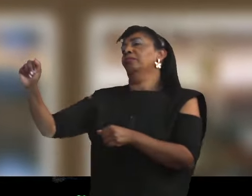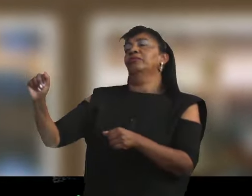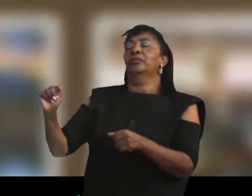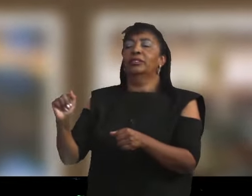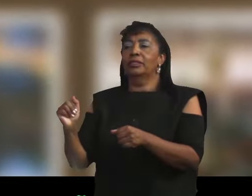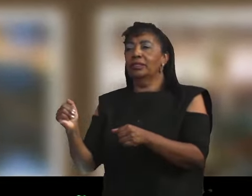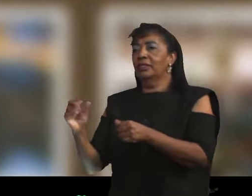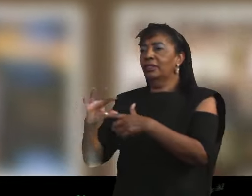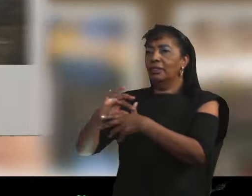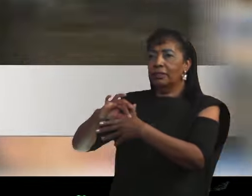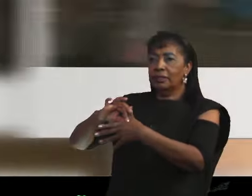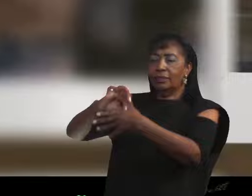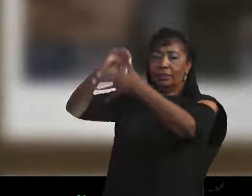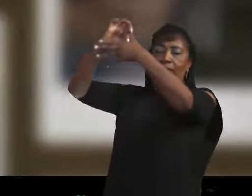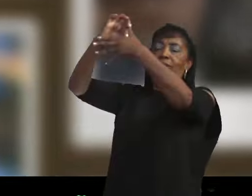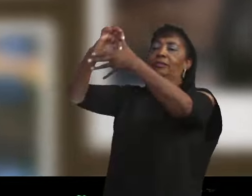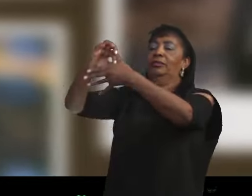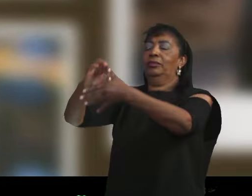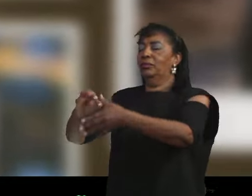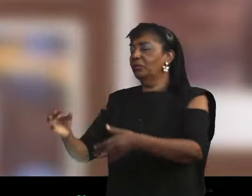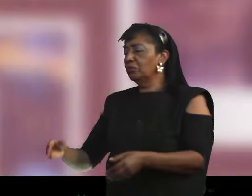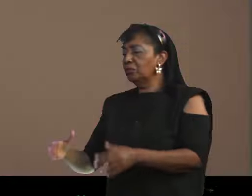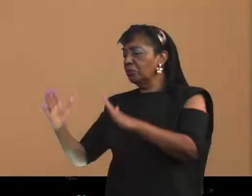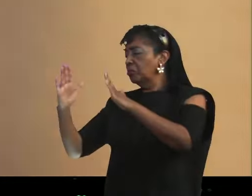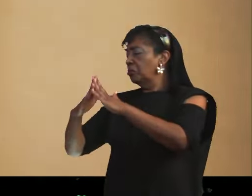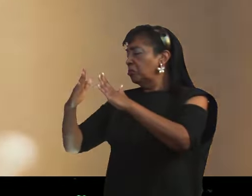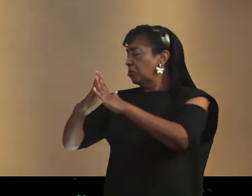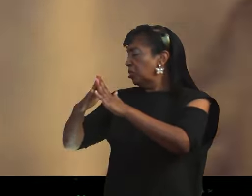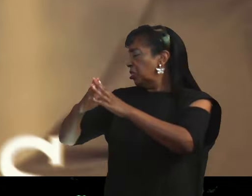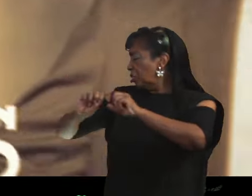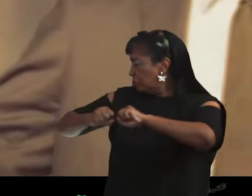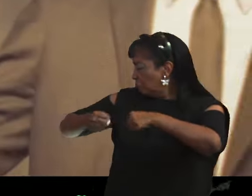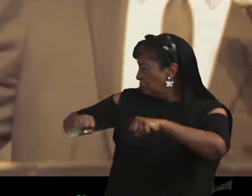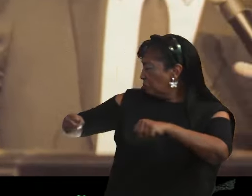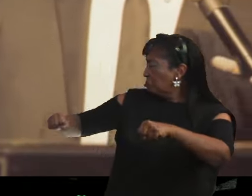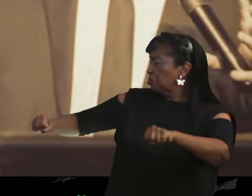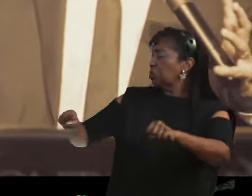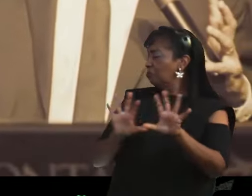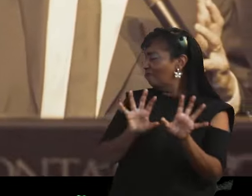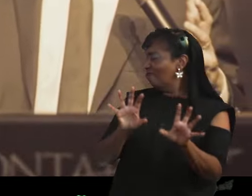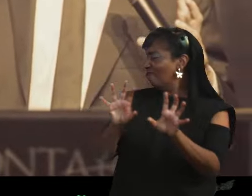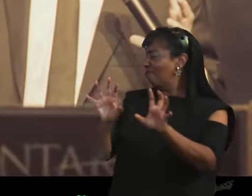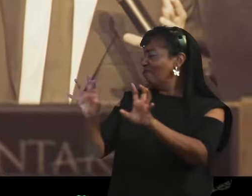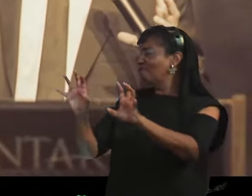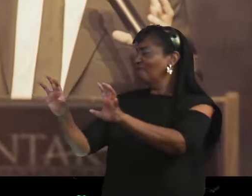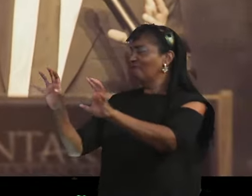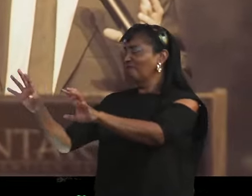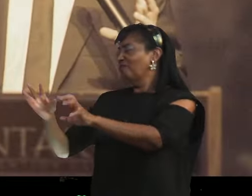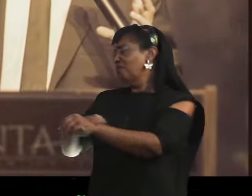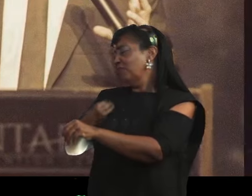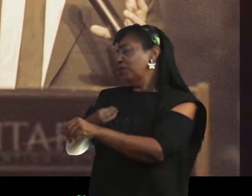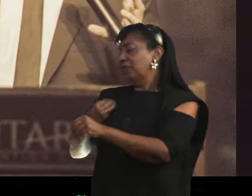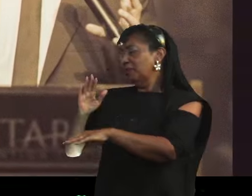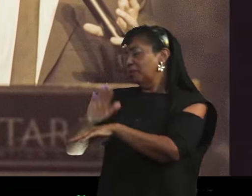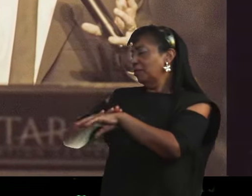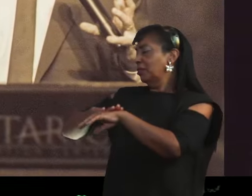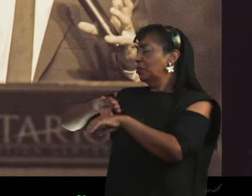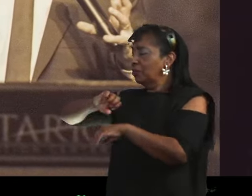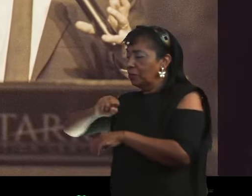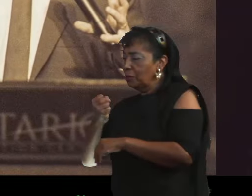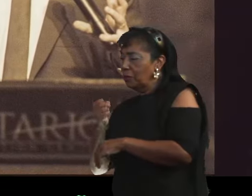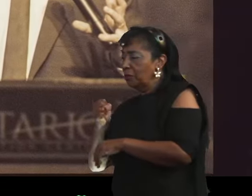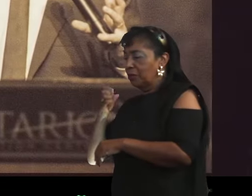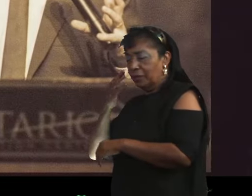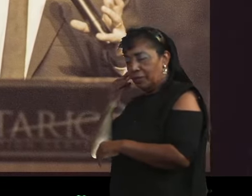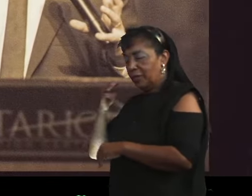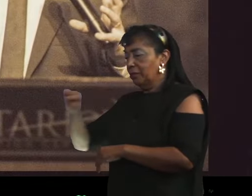maiores igrejas do mundo com sede em São Salvador impactando a vida de mais de 80.000 frequentadores em El Salvador e ao redor